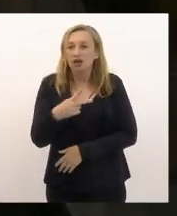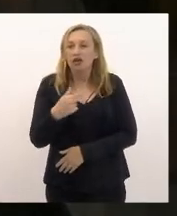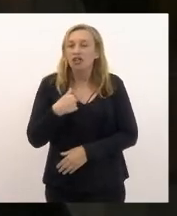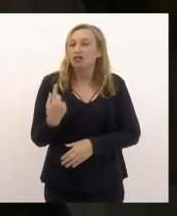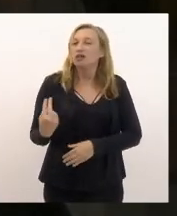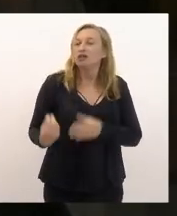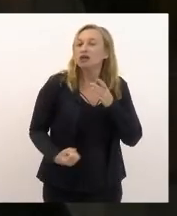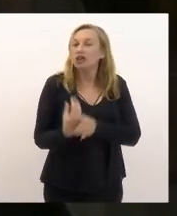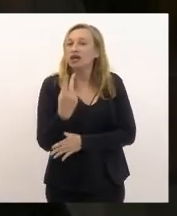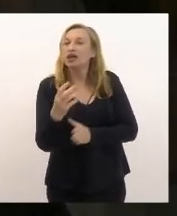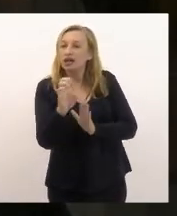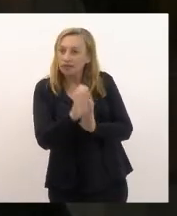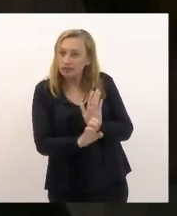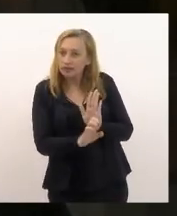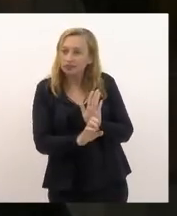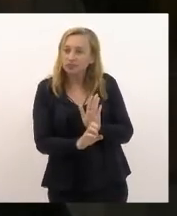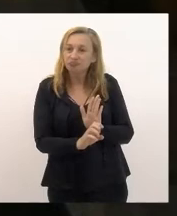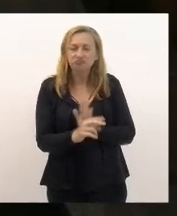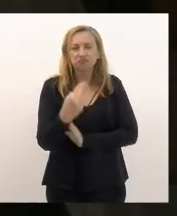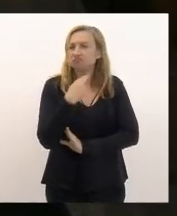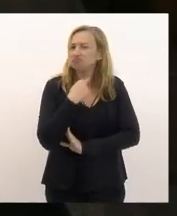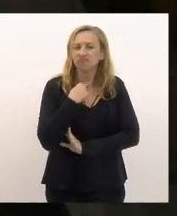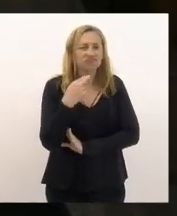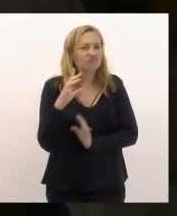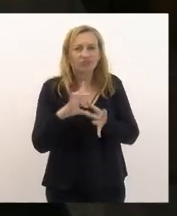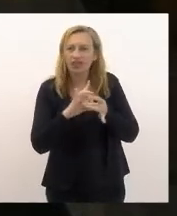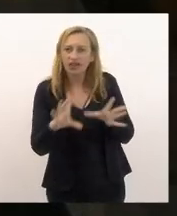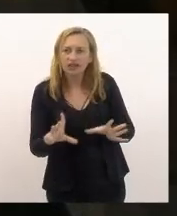coautor da emenda. E nós